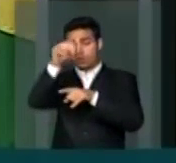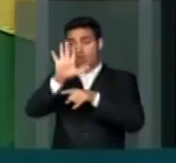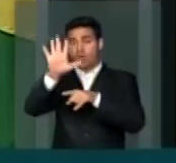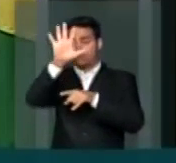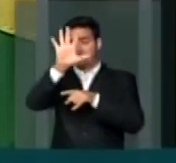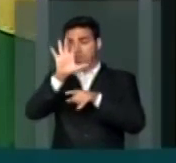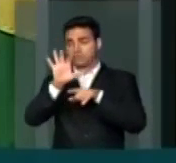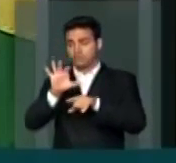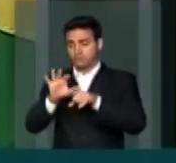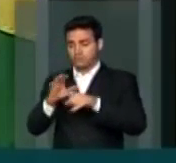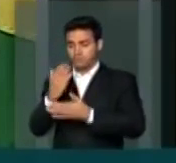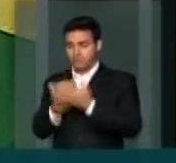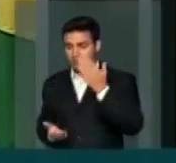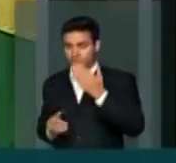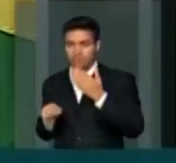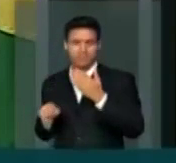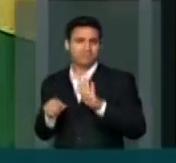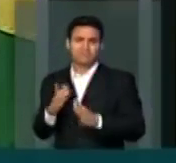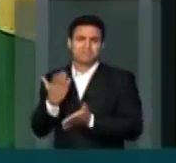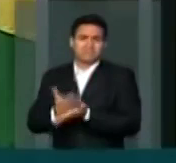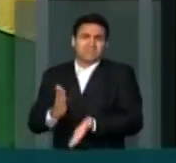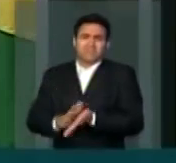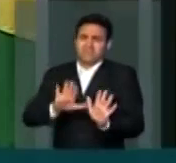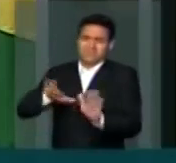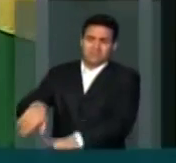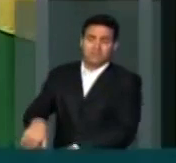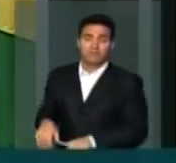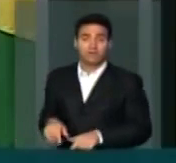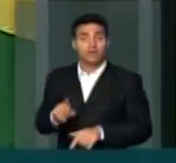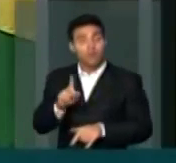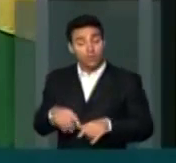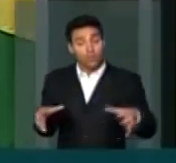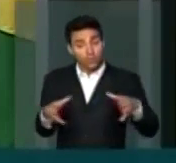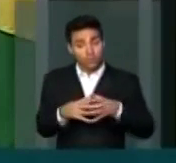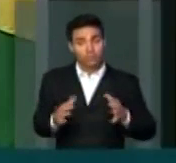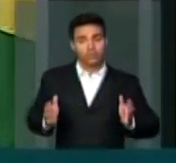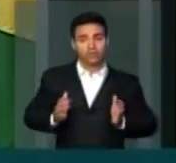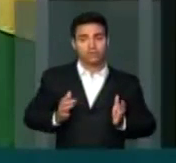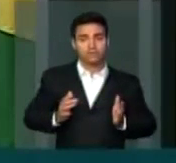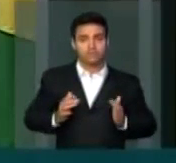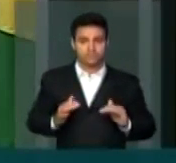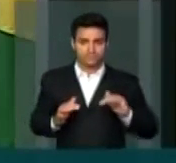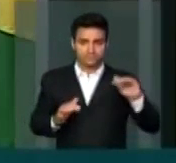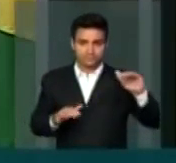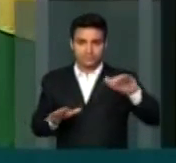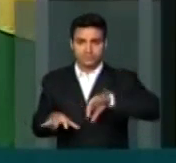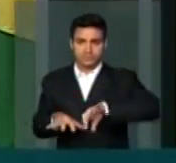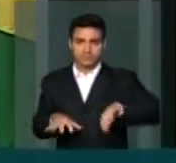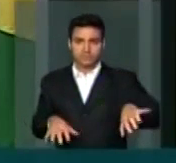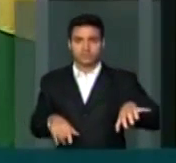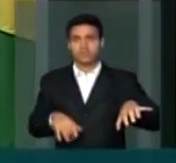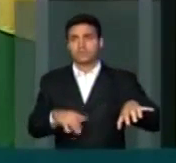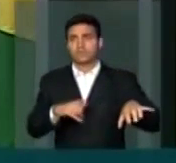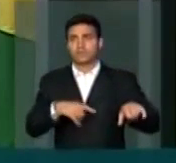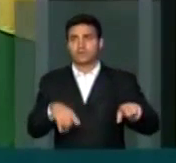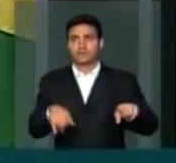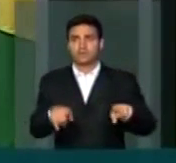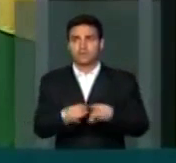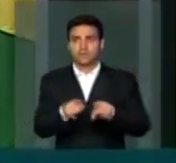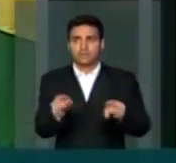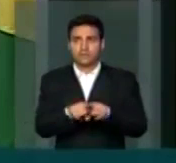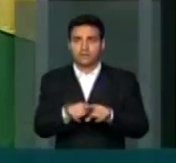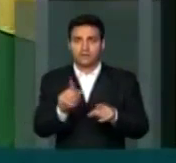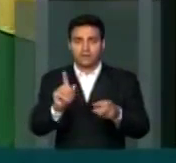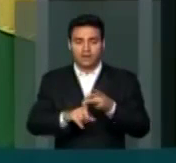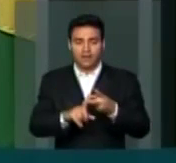Brasil, senhor presidente, é o abismo que separa certa elite perdulária e hedonista do enorme contingente